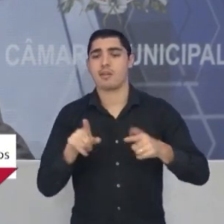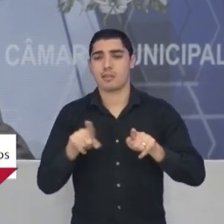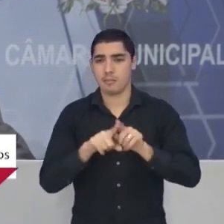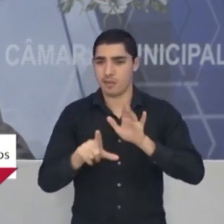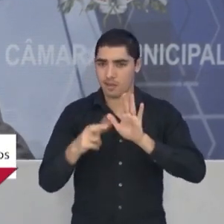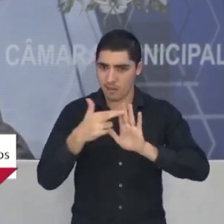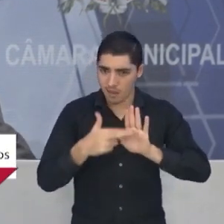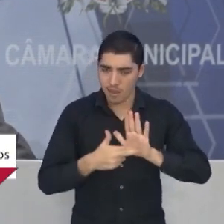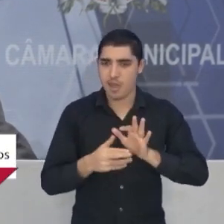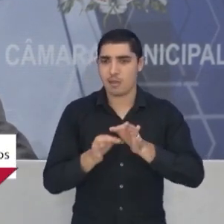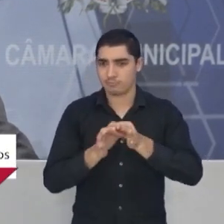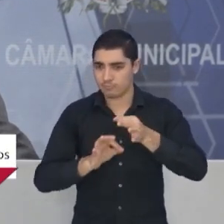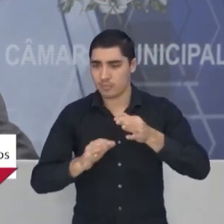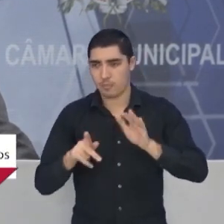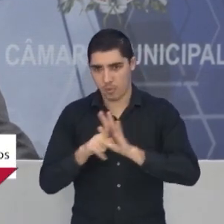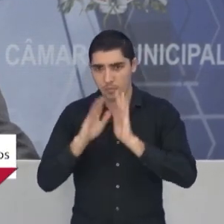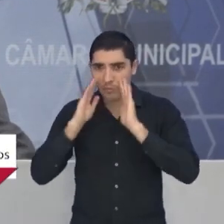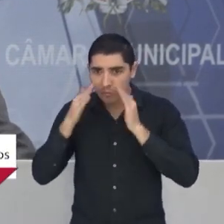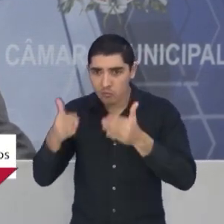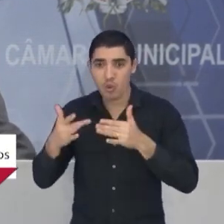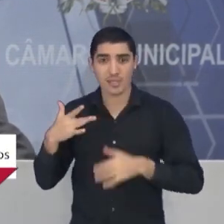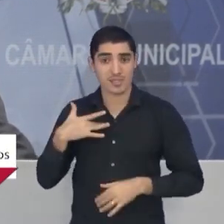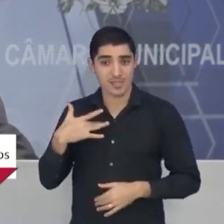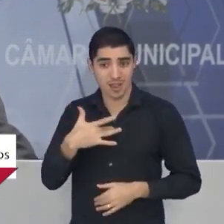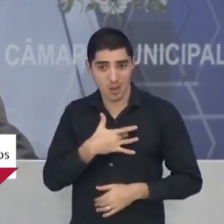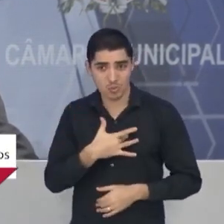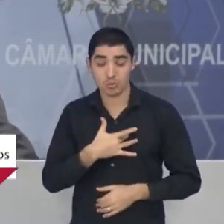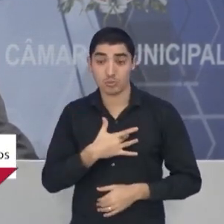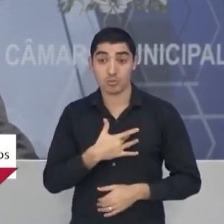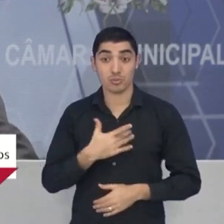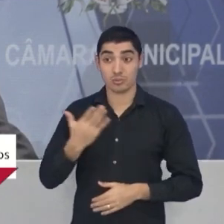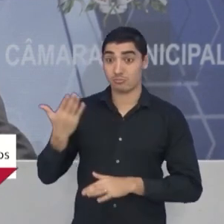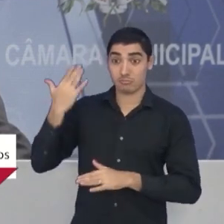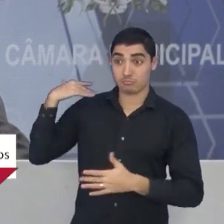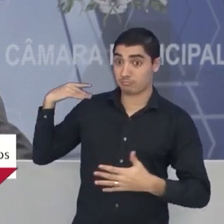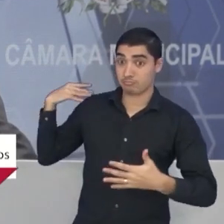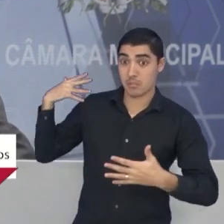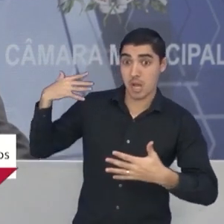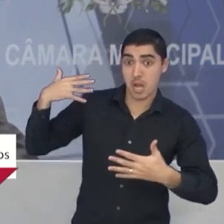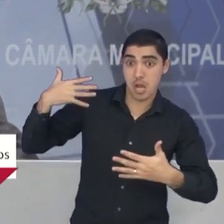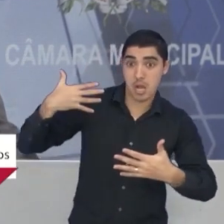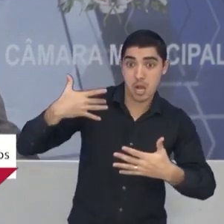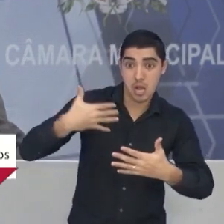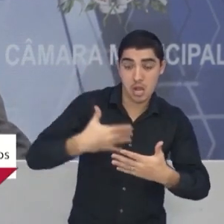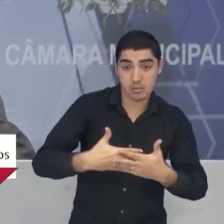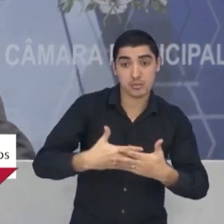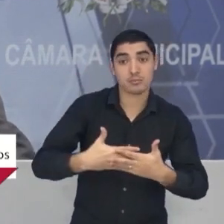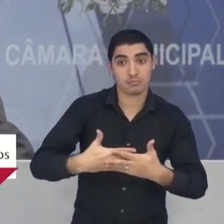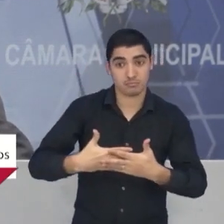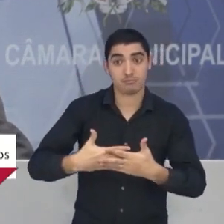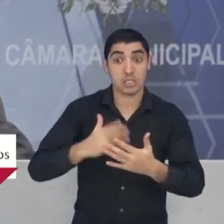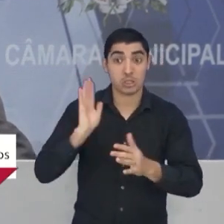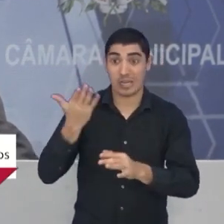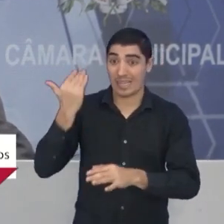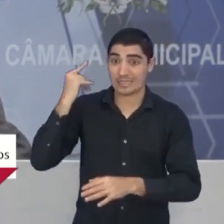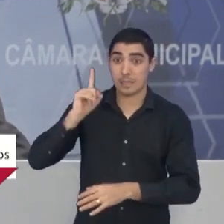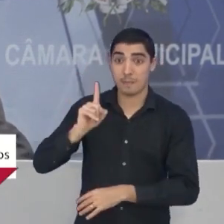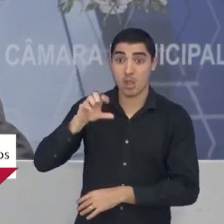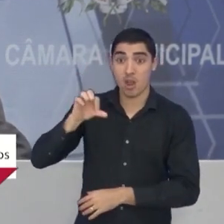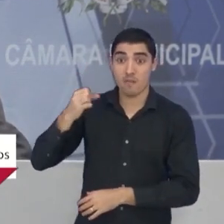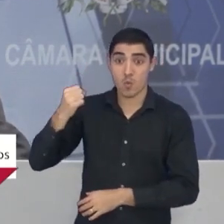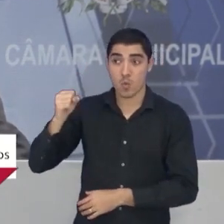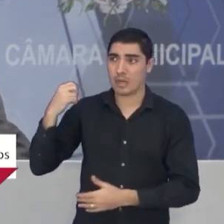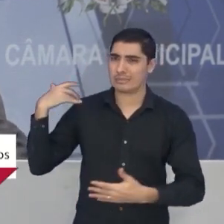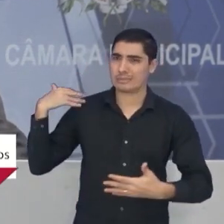8808 que até hoje passa sado mais de quanto tempo ainda não se viu cumprir diretrizes básicas